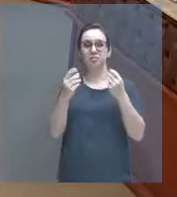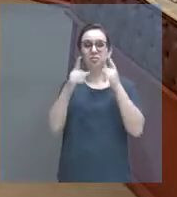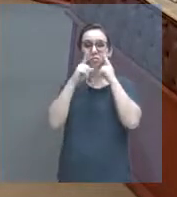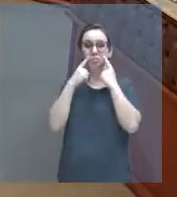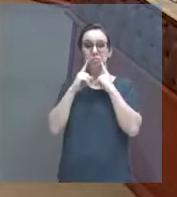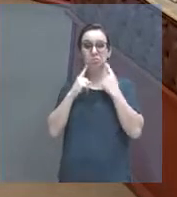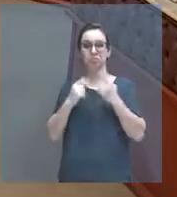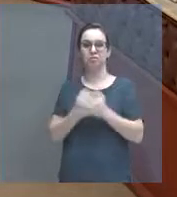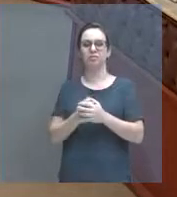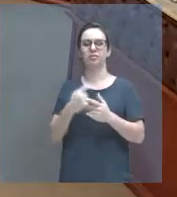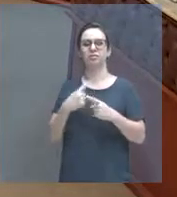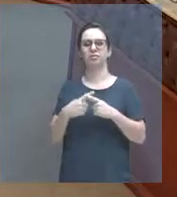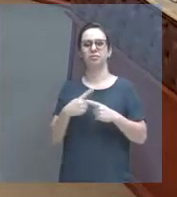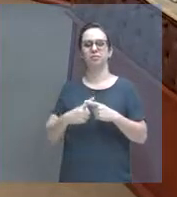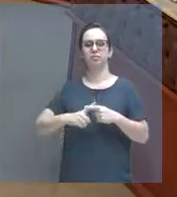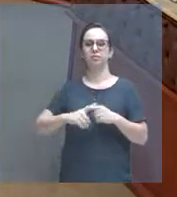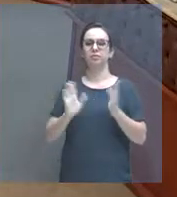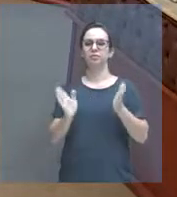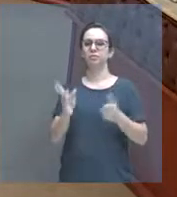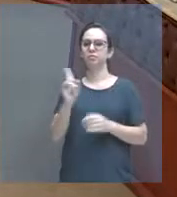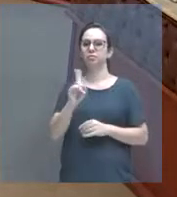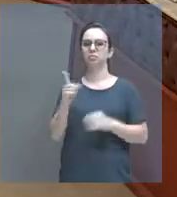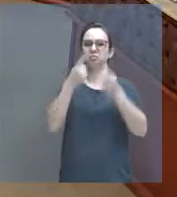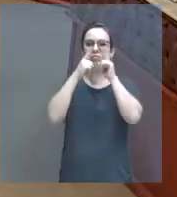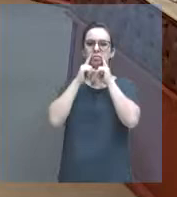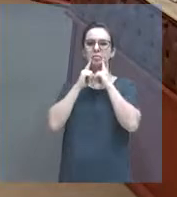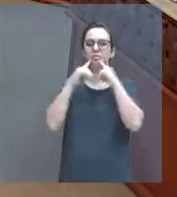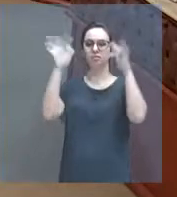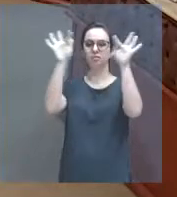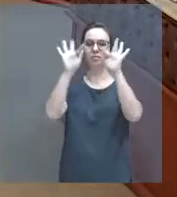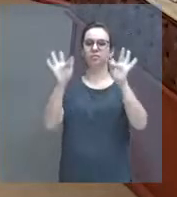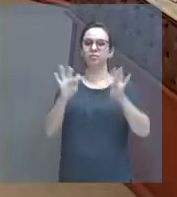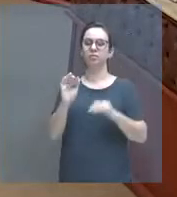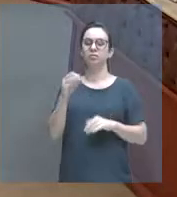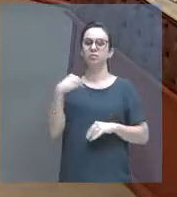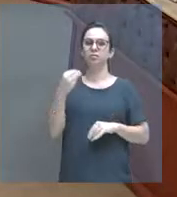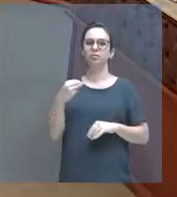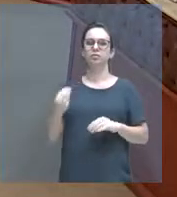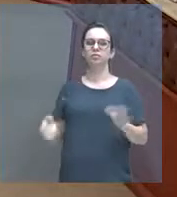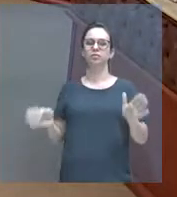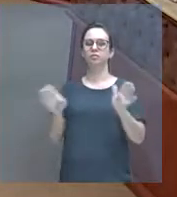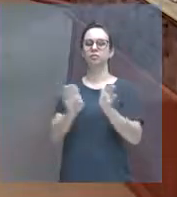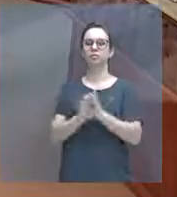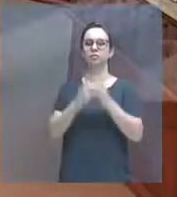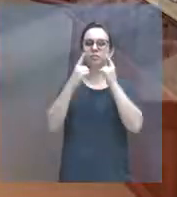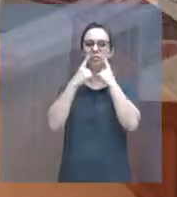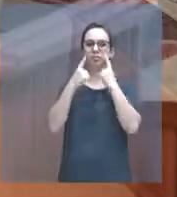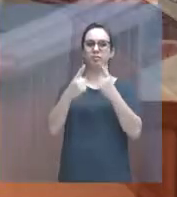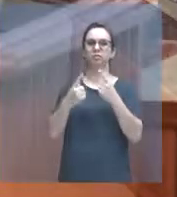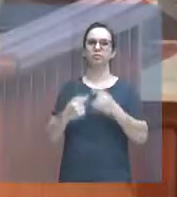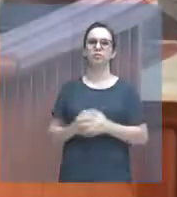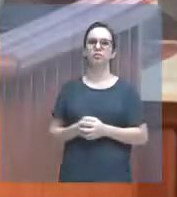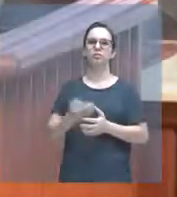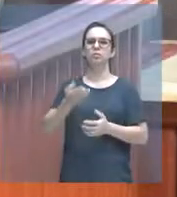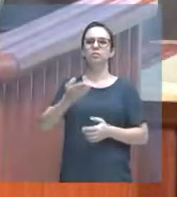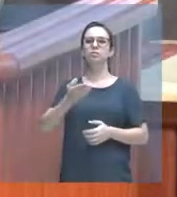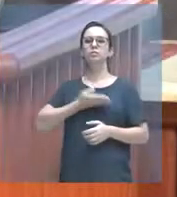Né. Quando eu cheguei aqui, eu vi uma das grandes amigas minhas, a Cristina